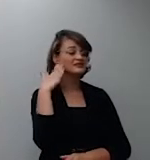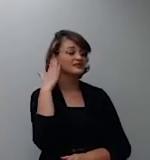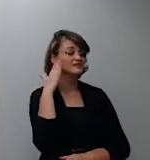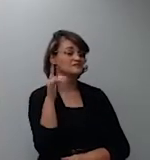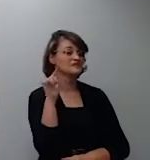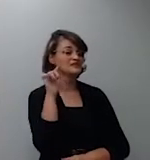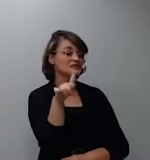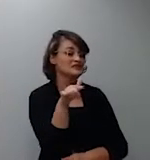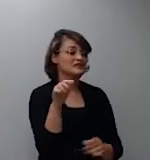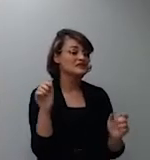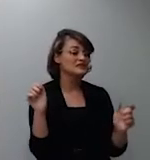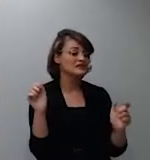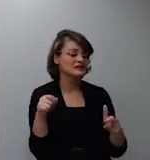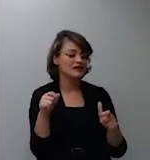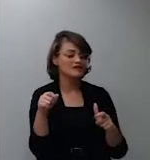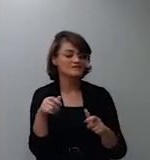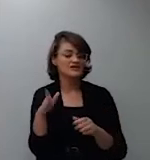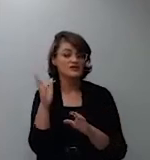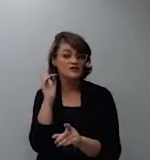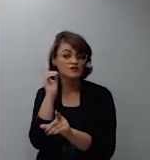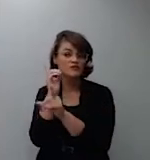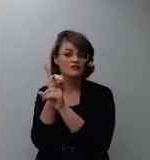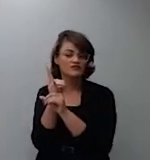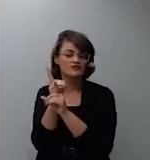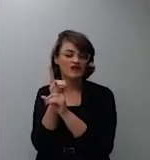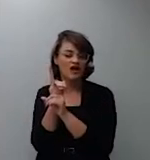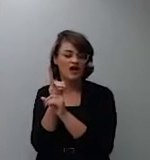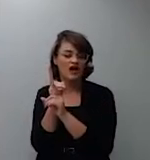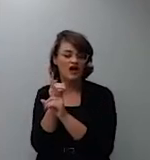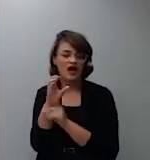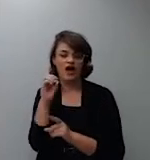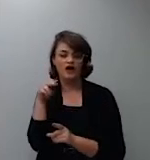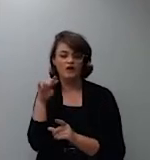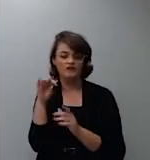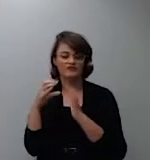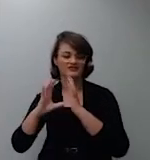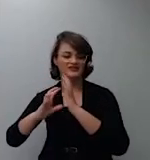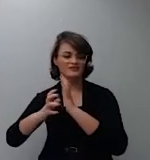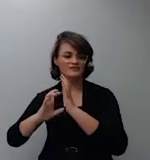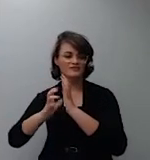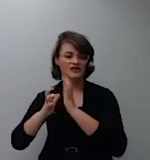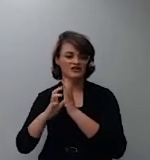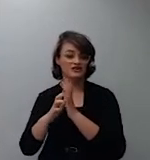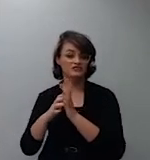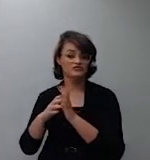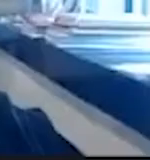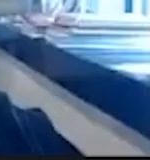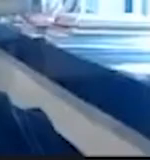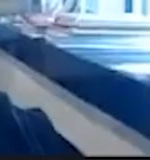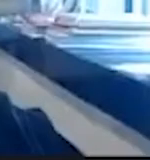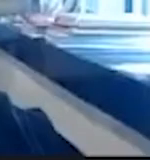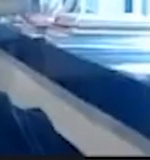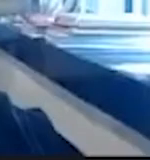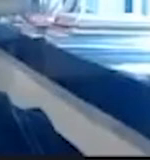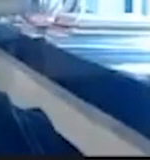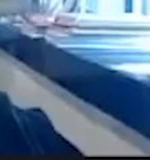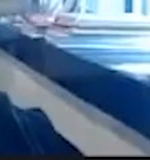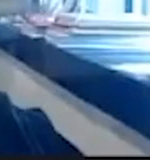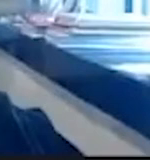os recursos do fundo partidário têm natureza pública e, por isso, são impenhoráveis. Apesar